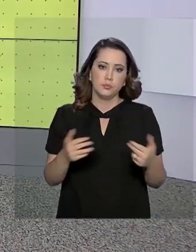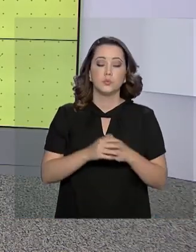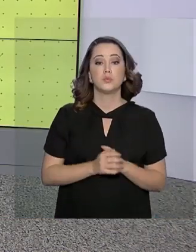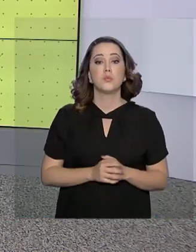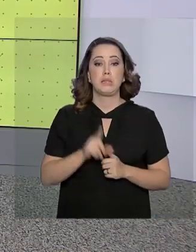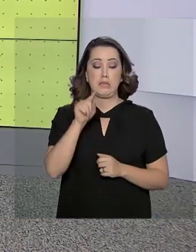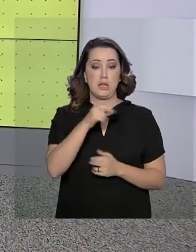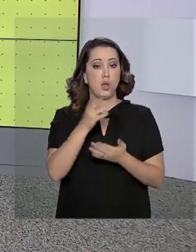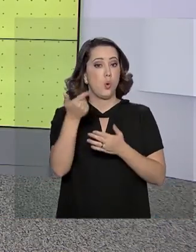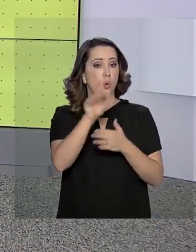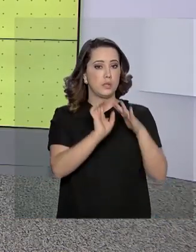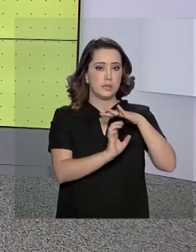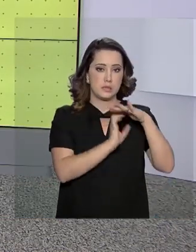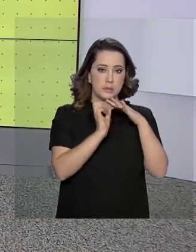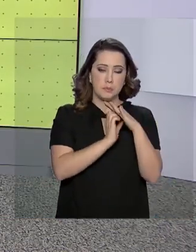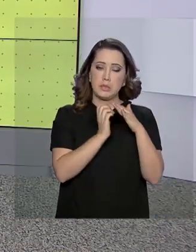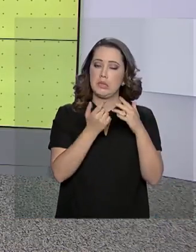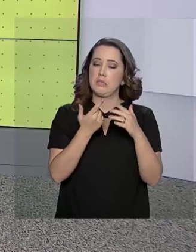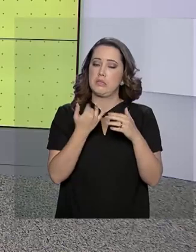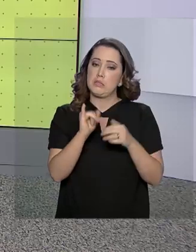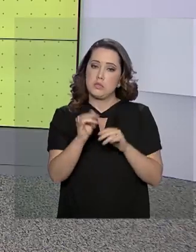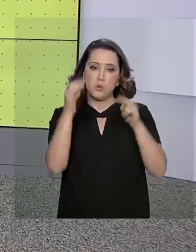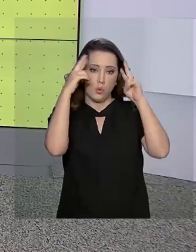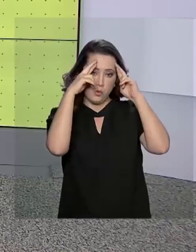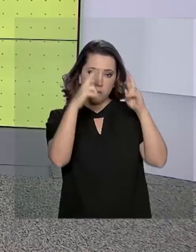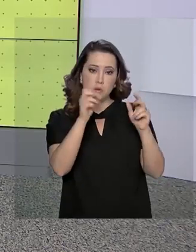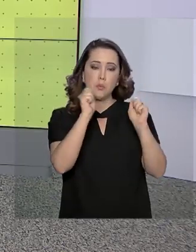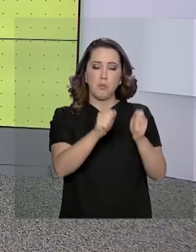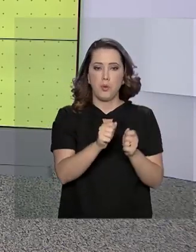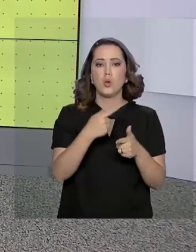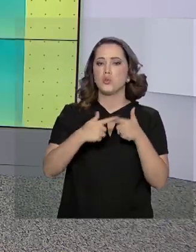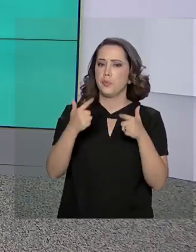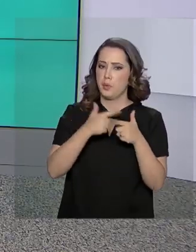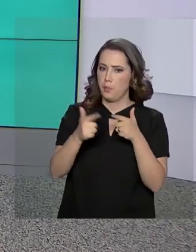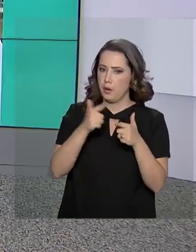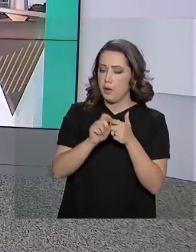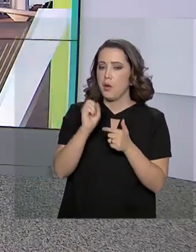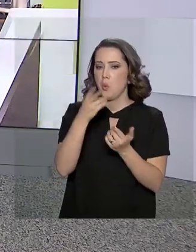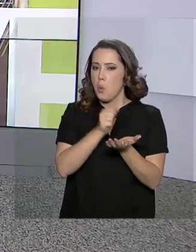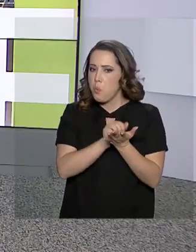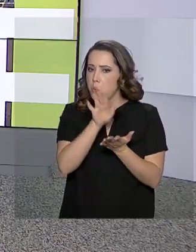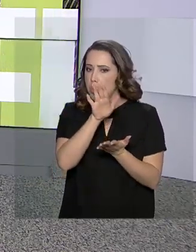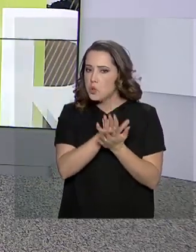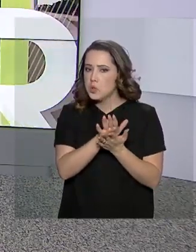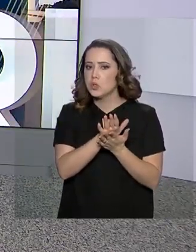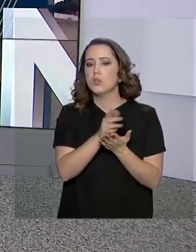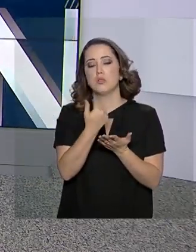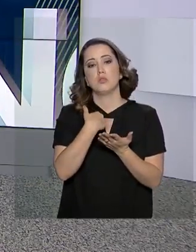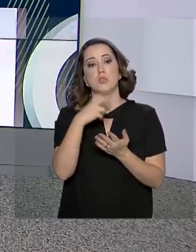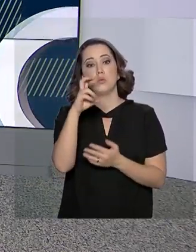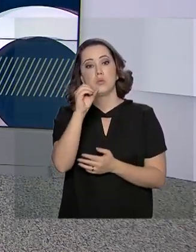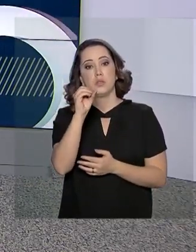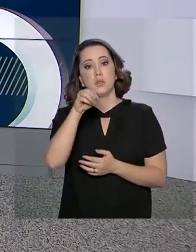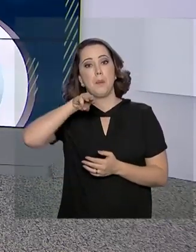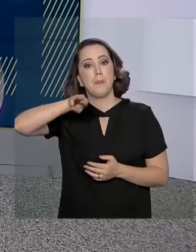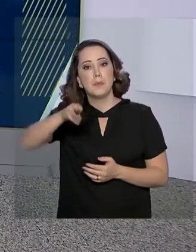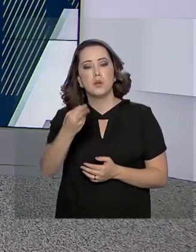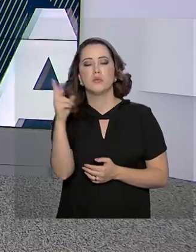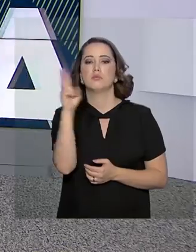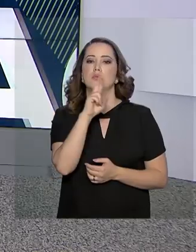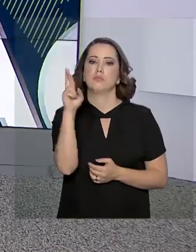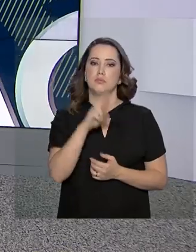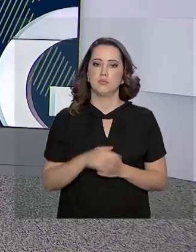As companhias que não respeitarem podem ser advertidas ou penalizadas com multa de 50